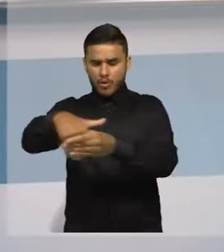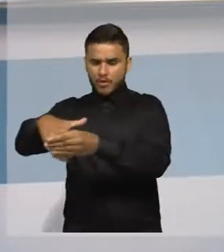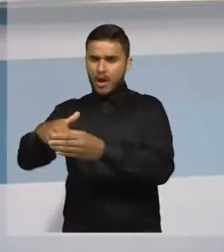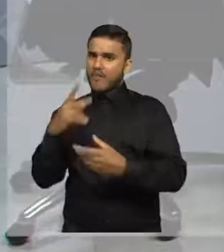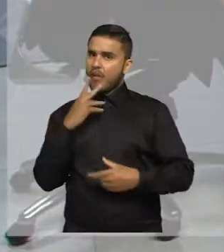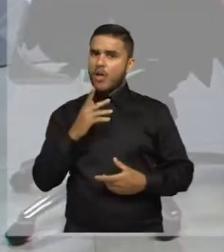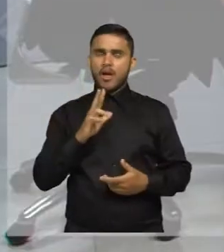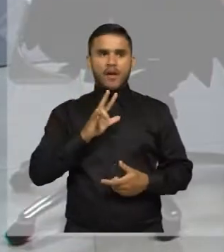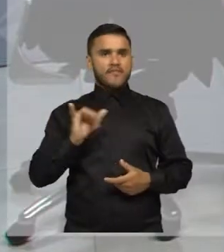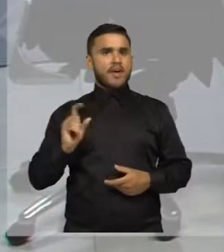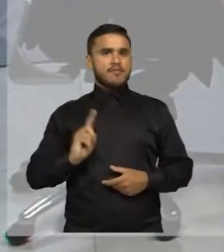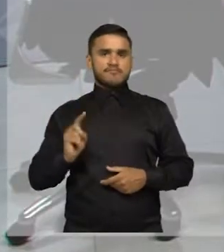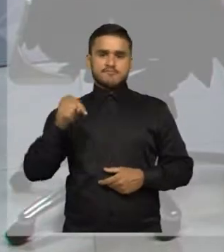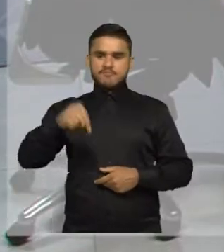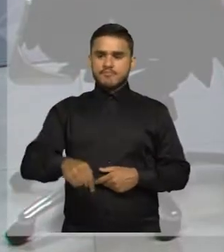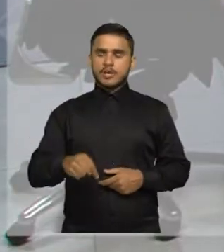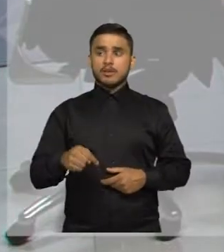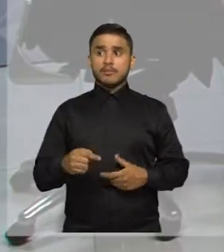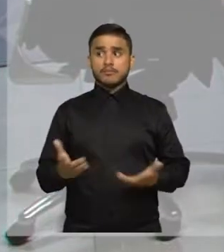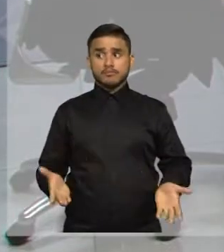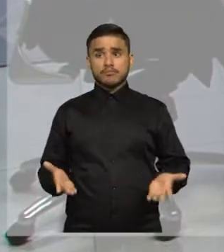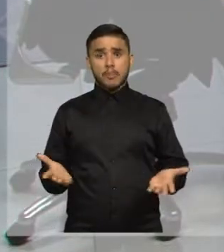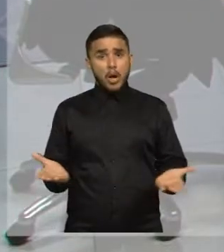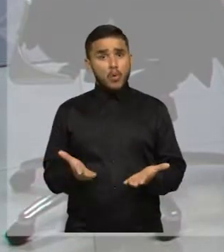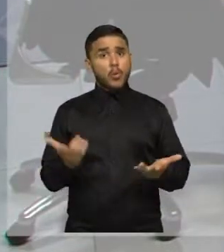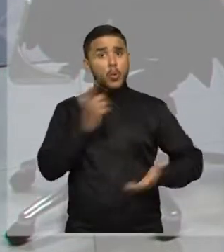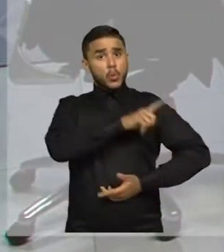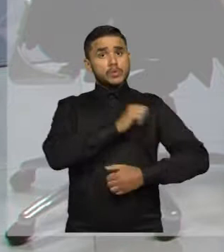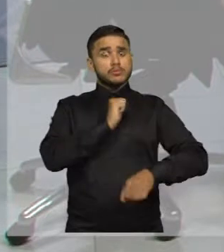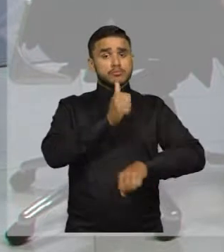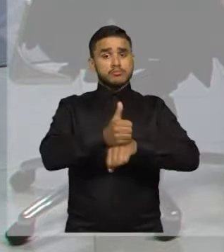qualificadas. Né? Então, eu não vejo clima